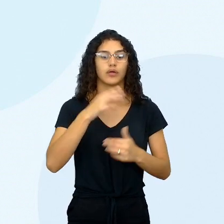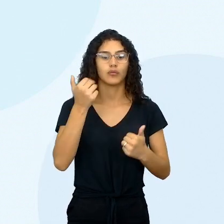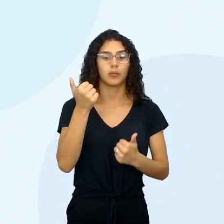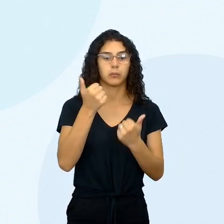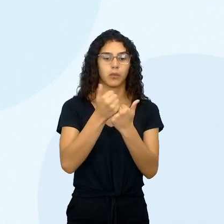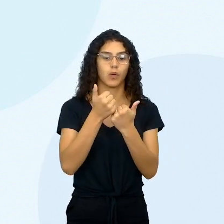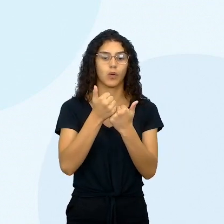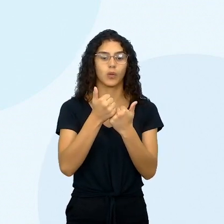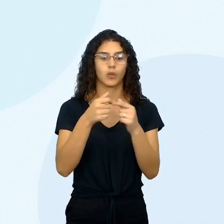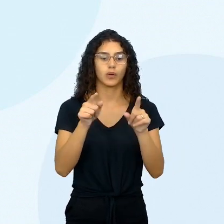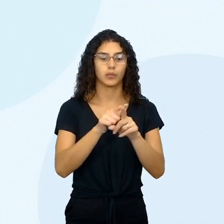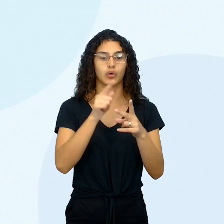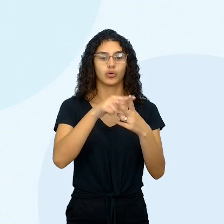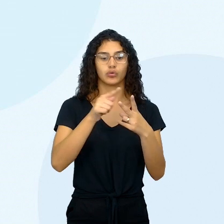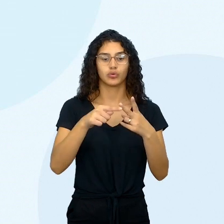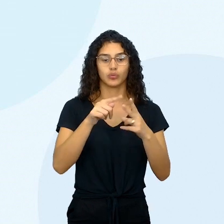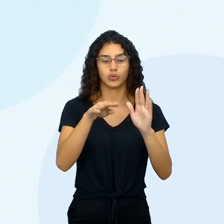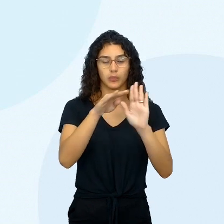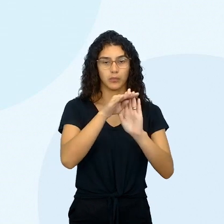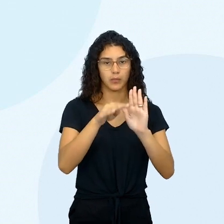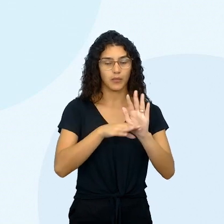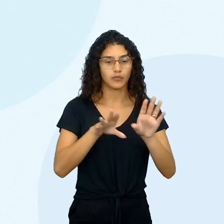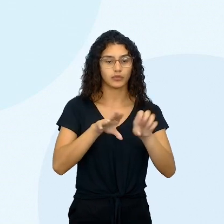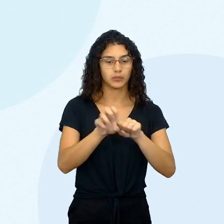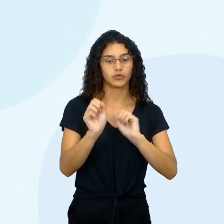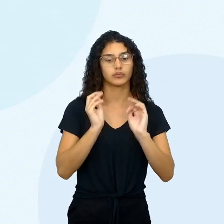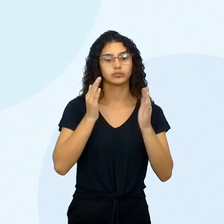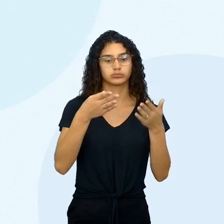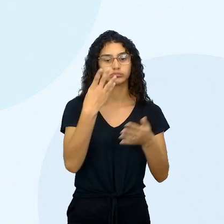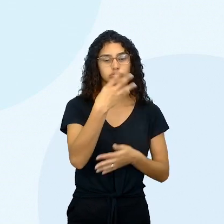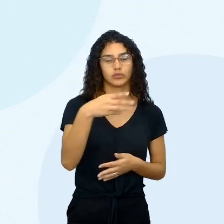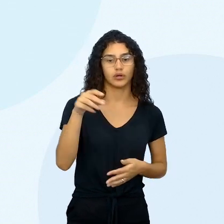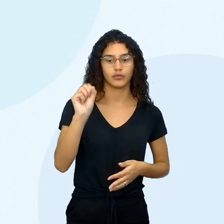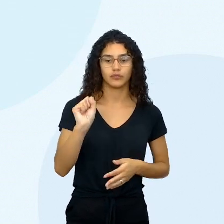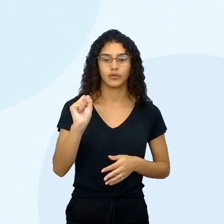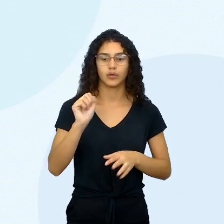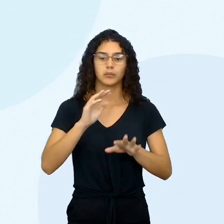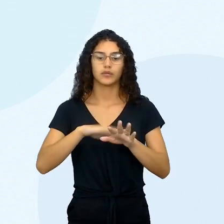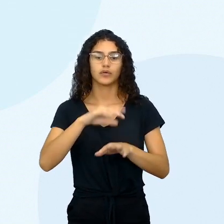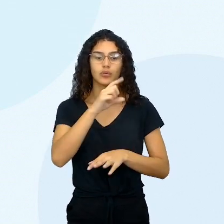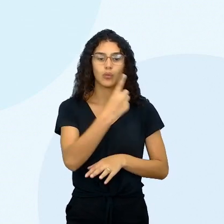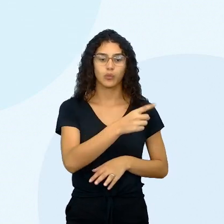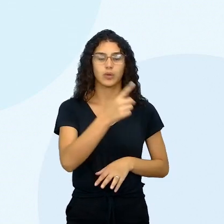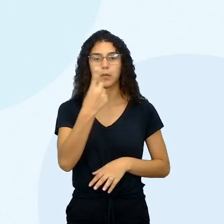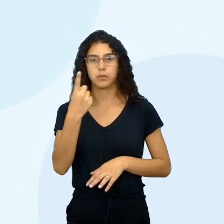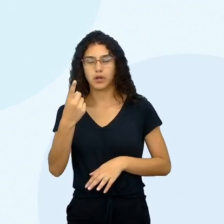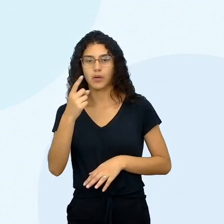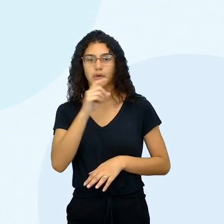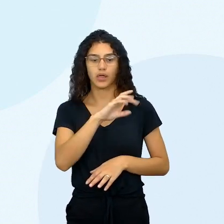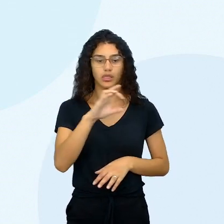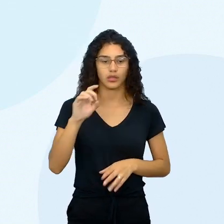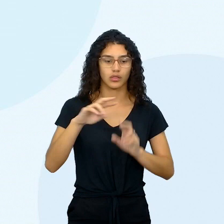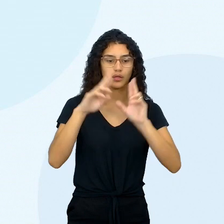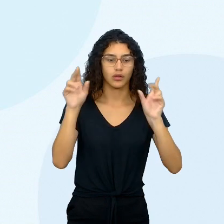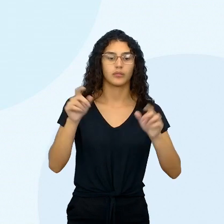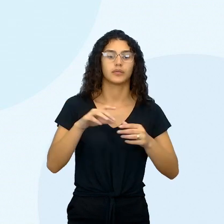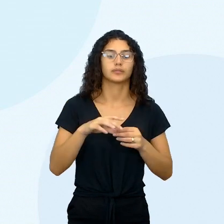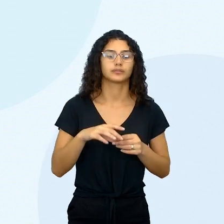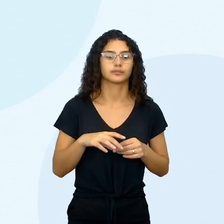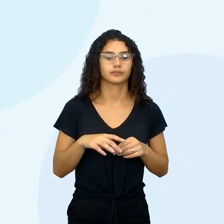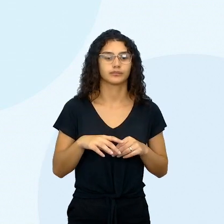reforço, né, e o apoio de duas pautas formativas específicas, que a EFAP fez uma para cada temática.